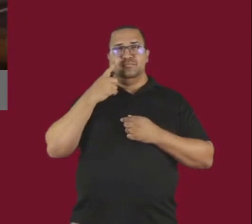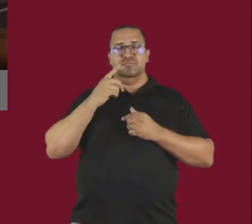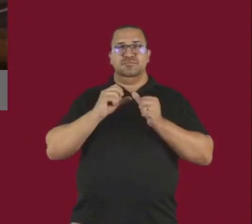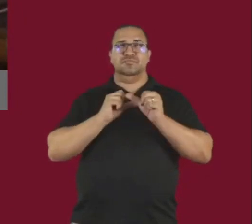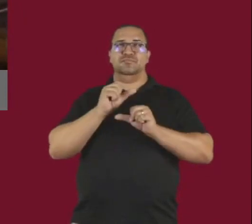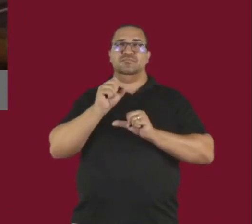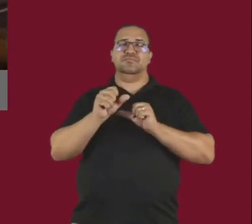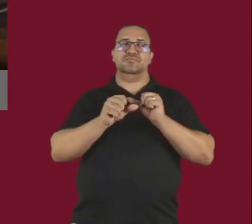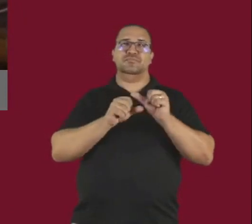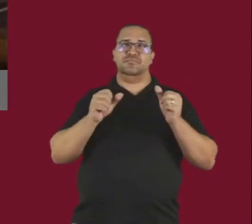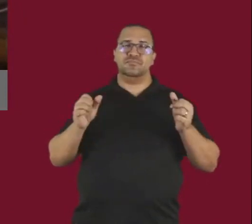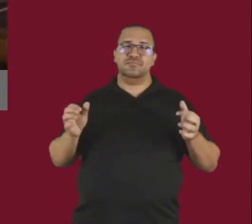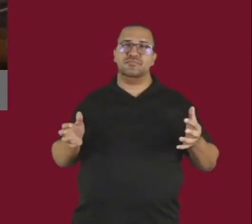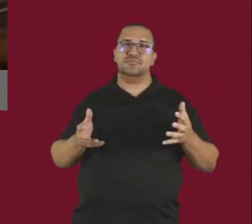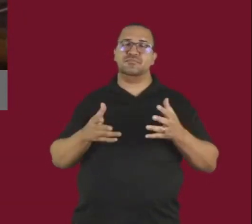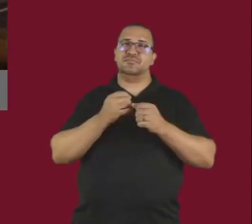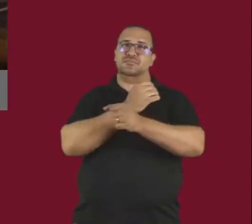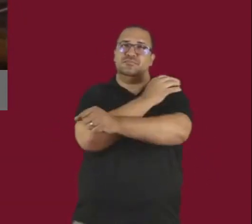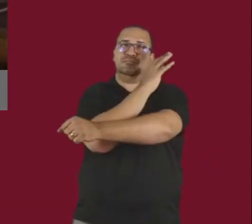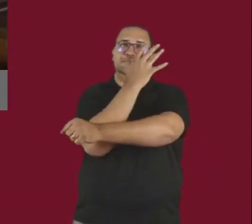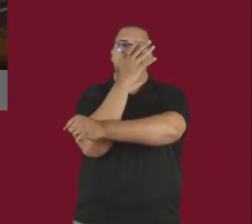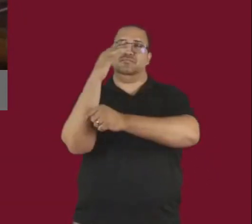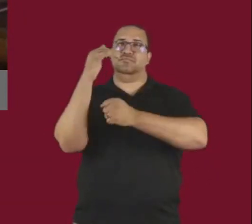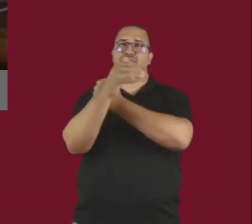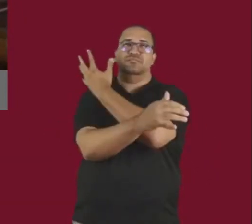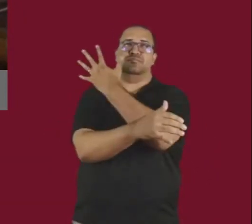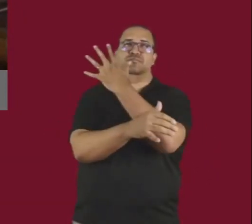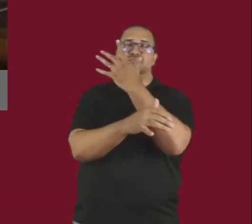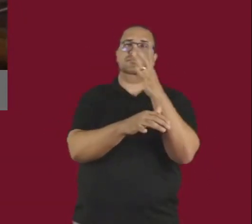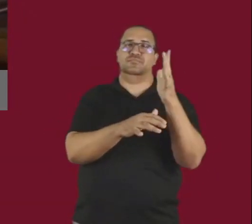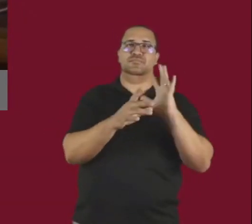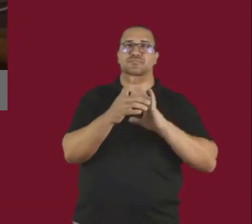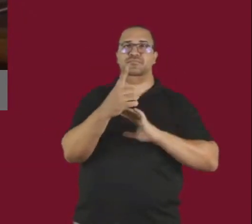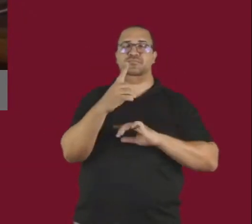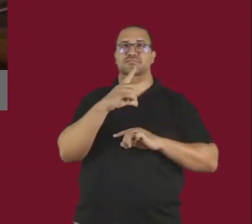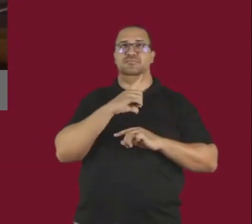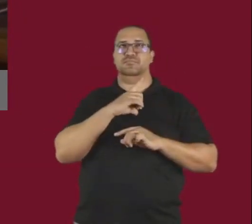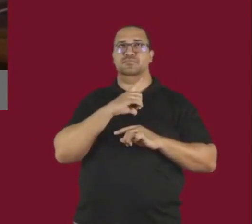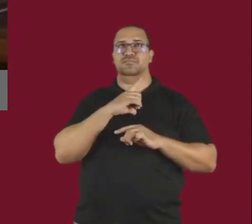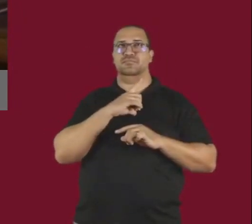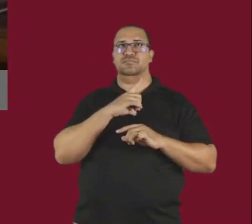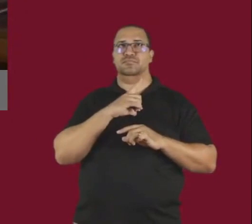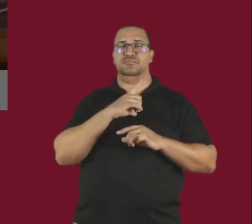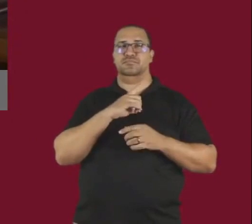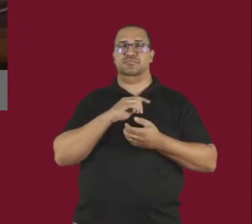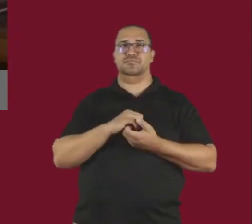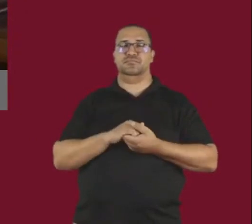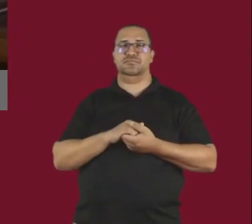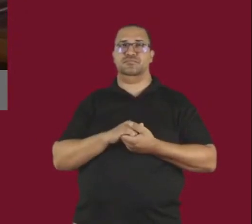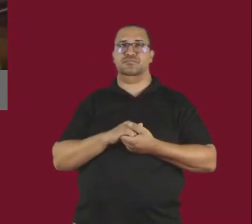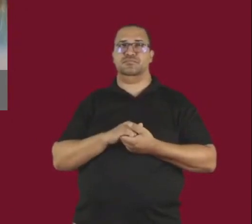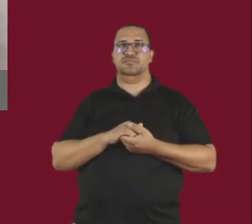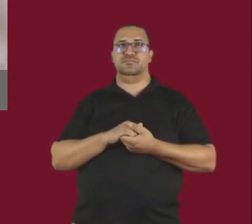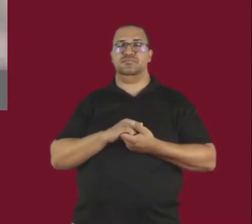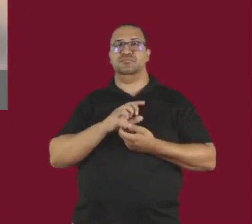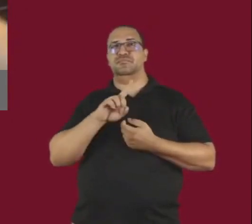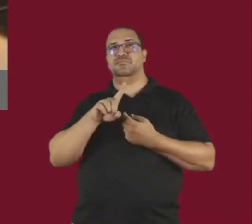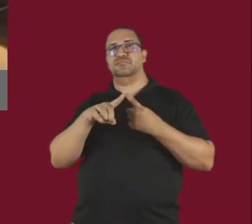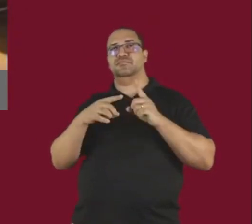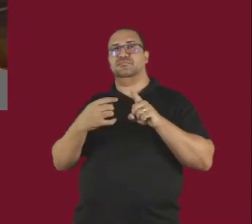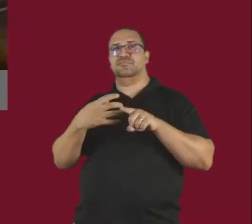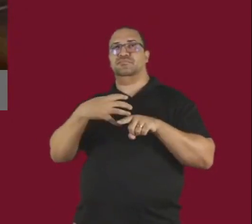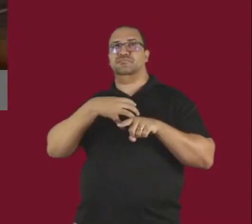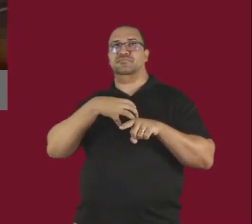do Meio, né, para a Floresta Profunda, para escutar os indígenas, né? Estava Davi Kopenawa, depois